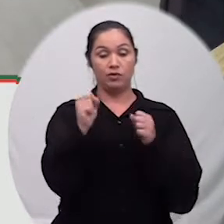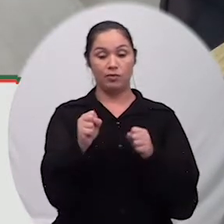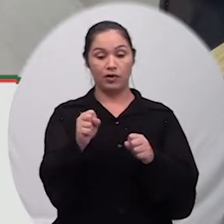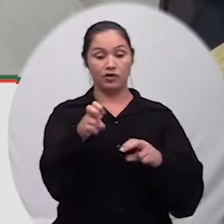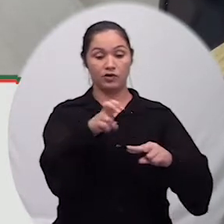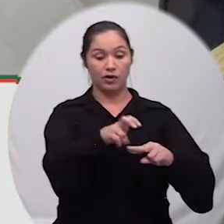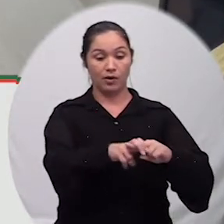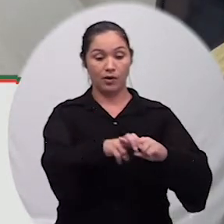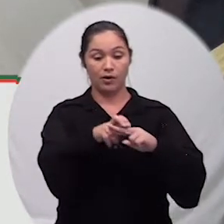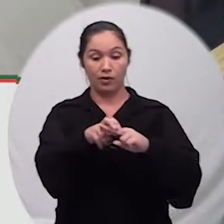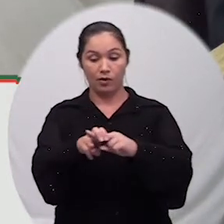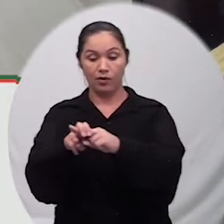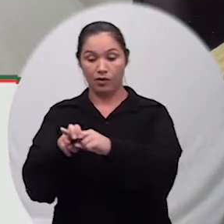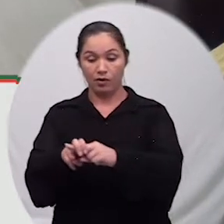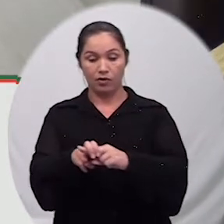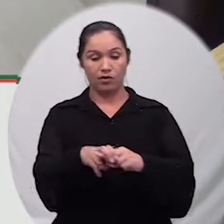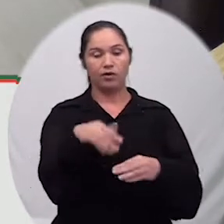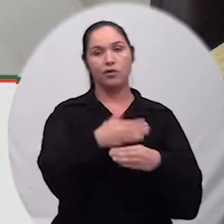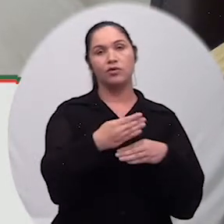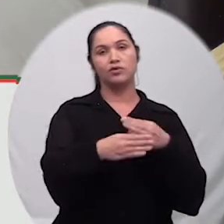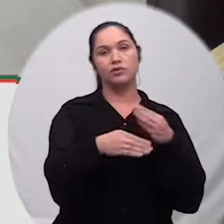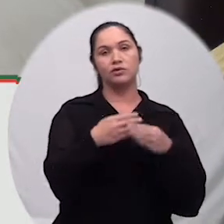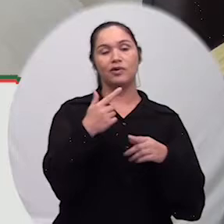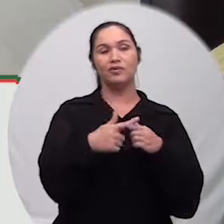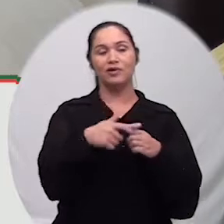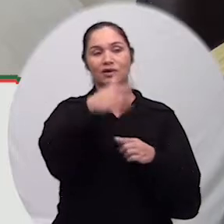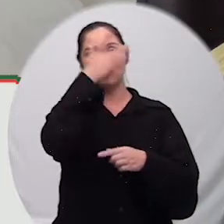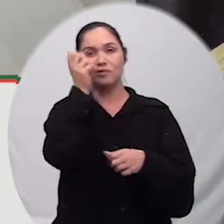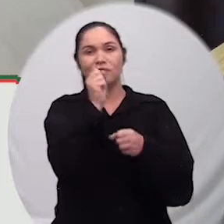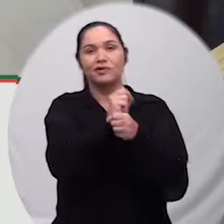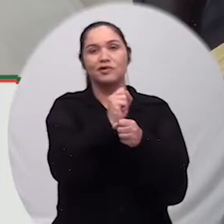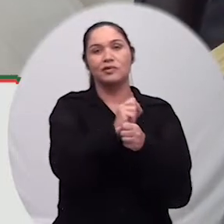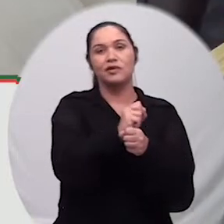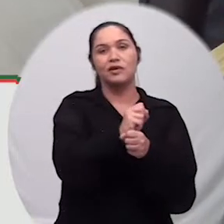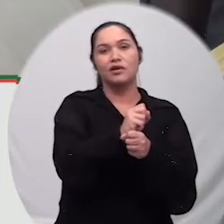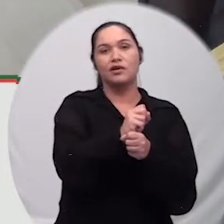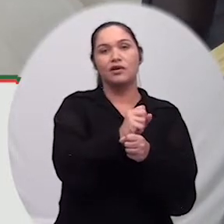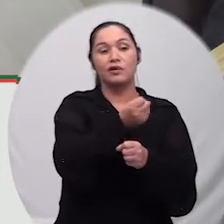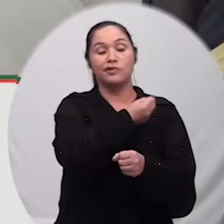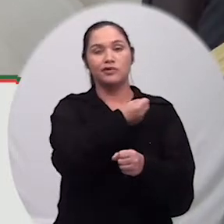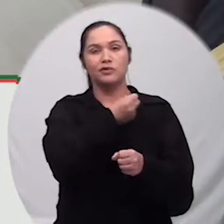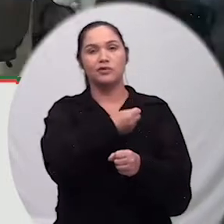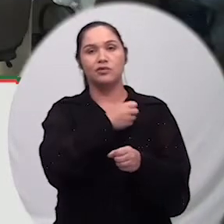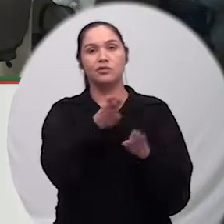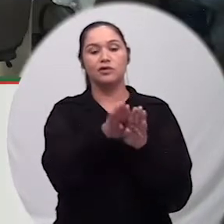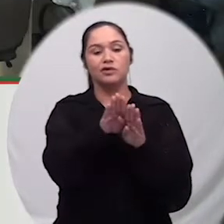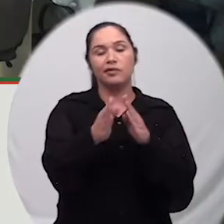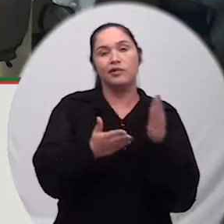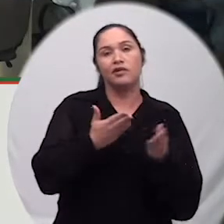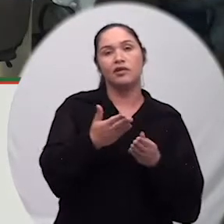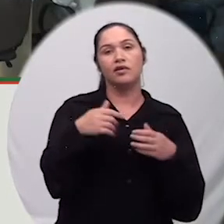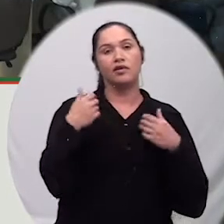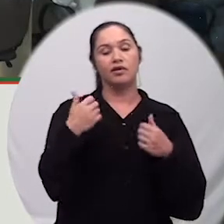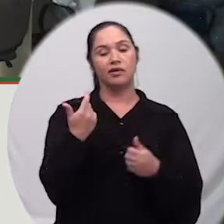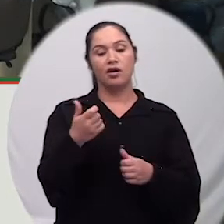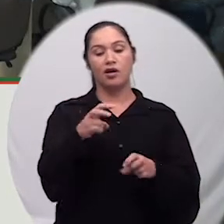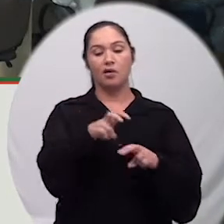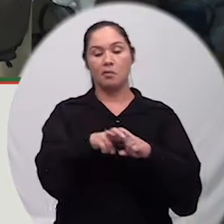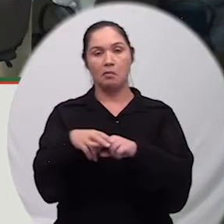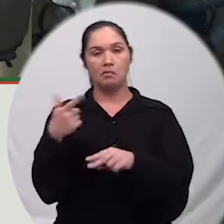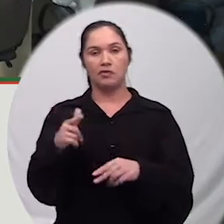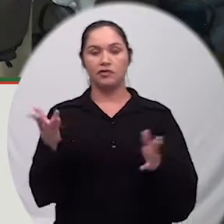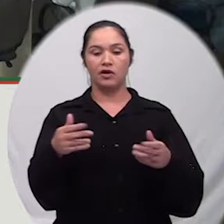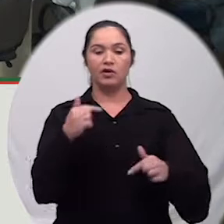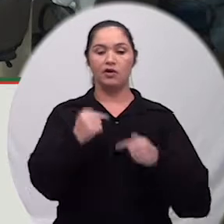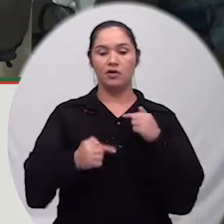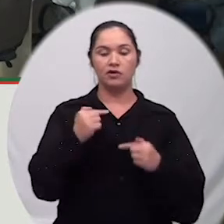espera para receber o número de atendimento e no aguardo dos procedimentos. Requerimento está em discussão. Não havendo quem queira